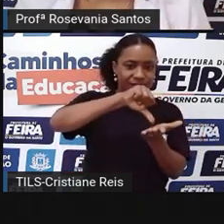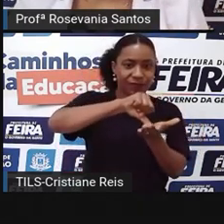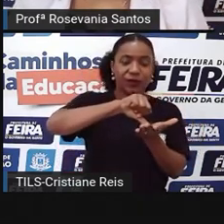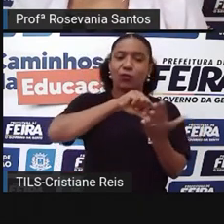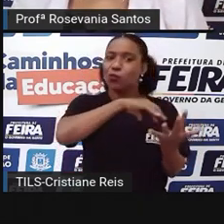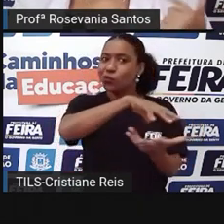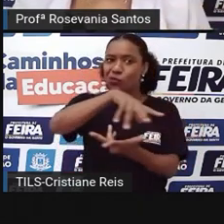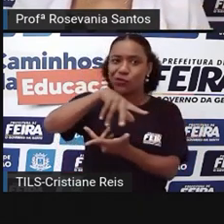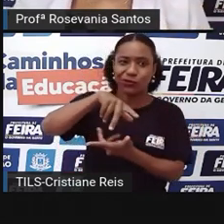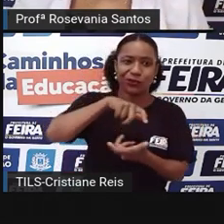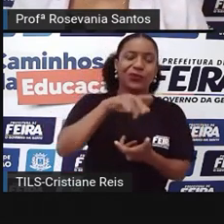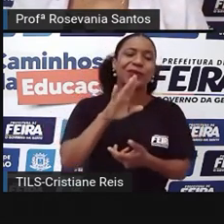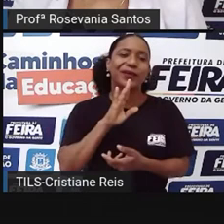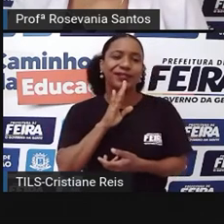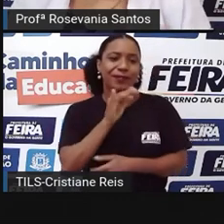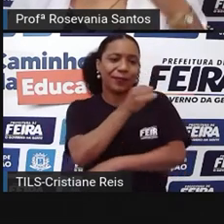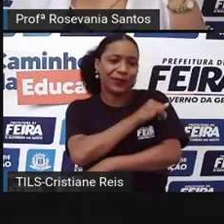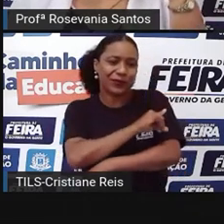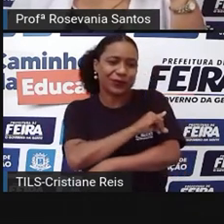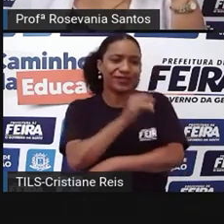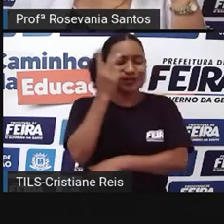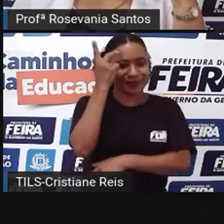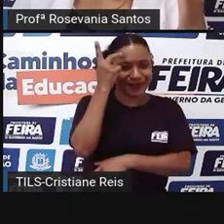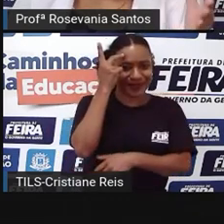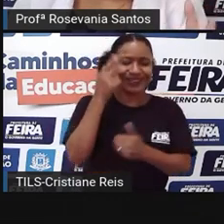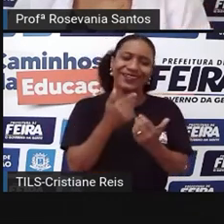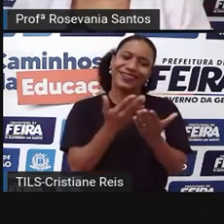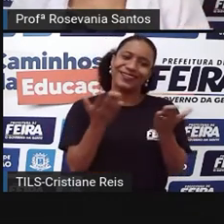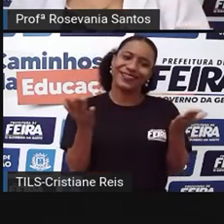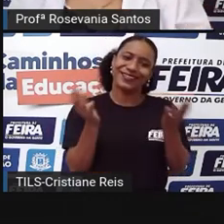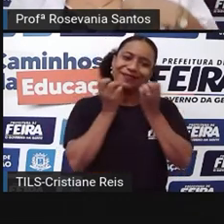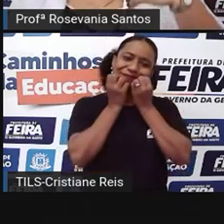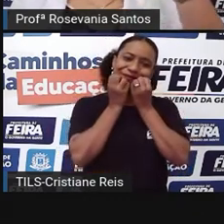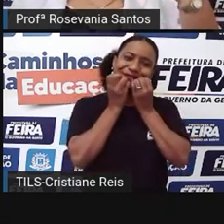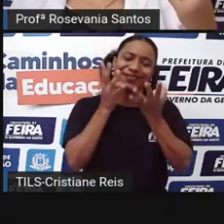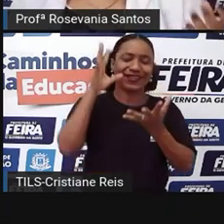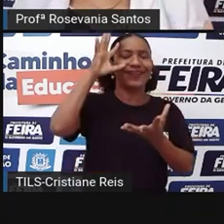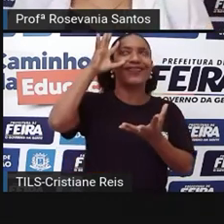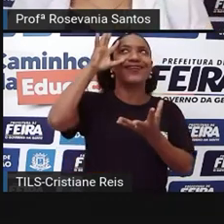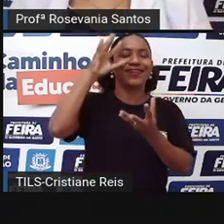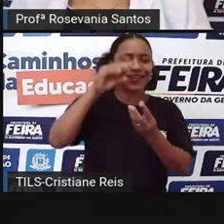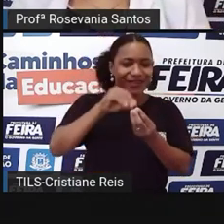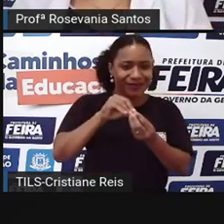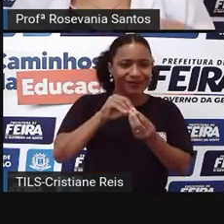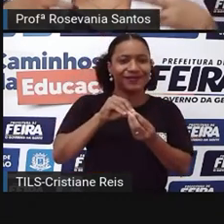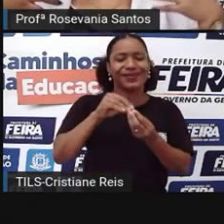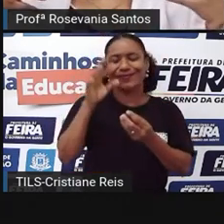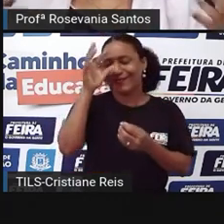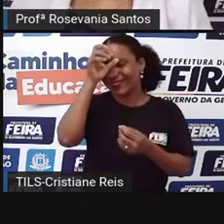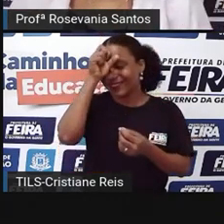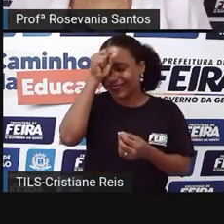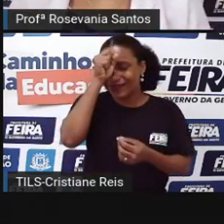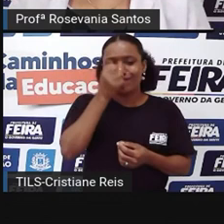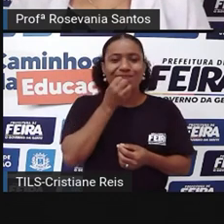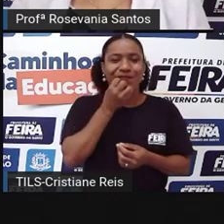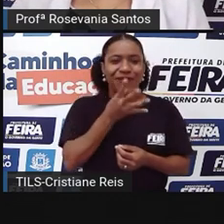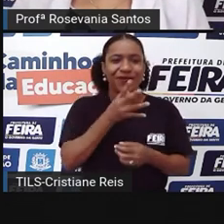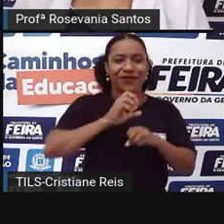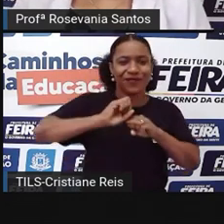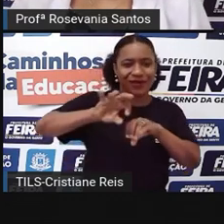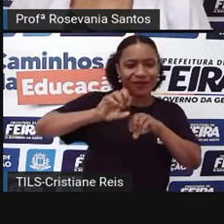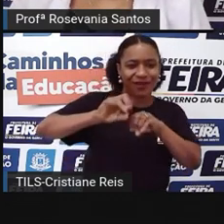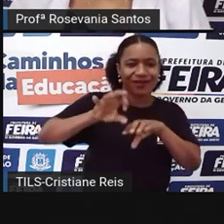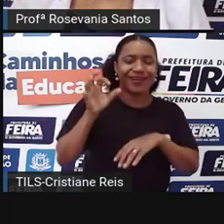pelo globo, que é Rio de Janeiro e São Paulo. Espero que vocês tenham compreendido, que vocês tenham aprendido. Foi uma aula rápida.